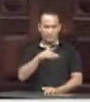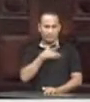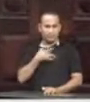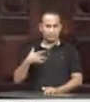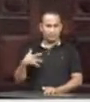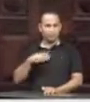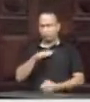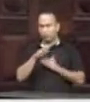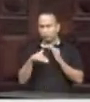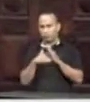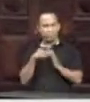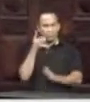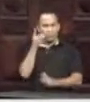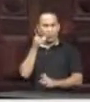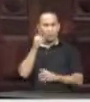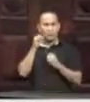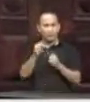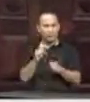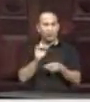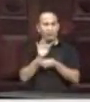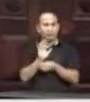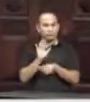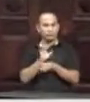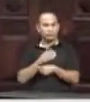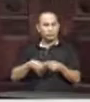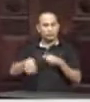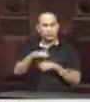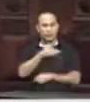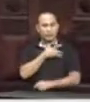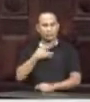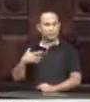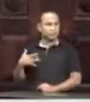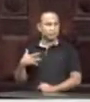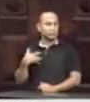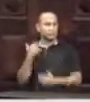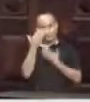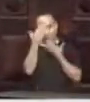os deputados, para poder ajudar a área da saúde. Obrigada.